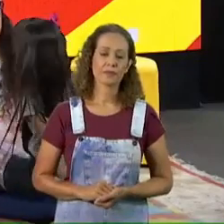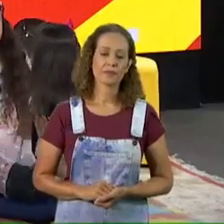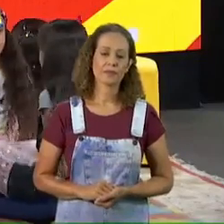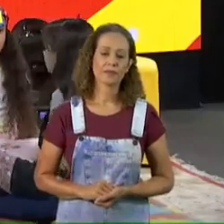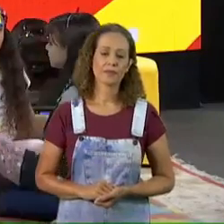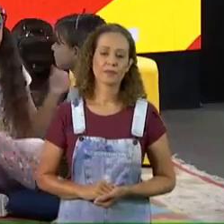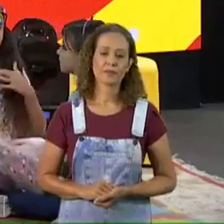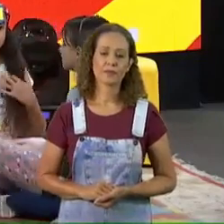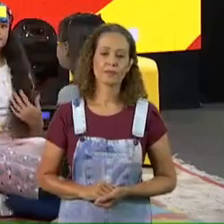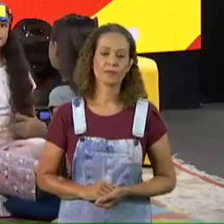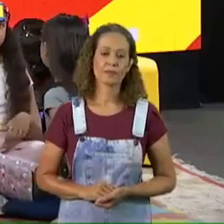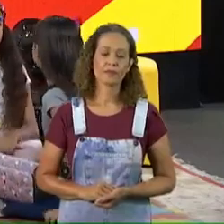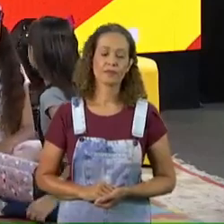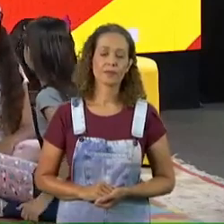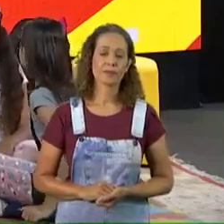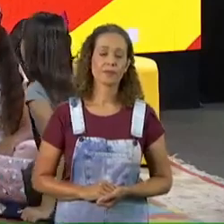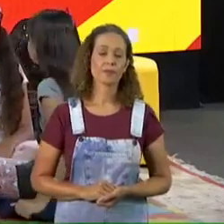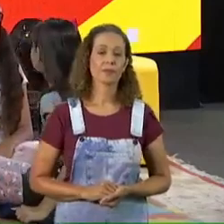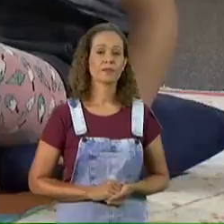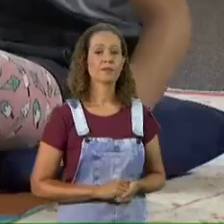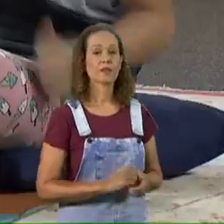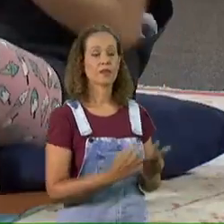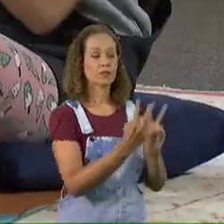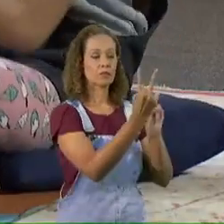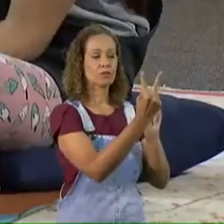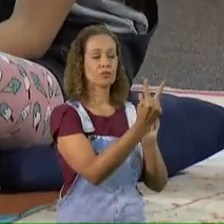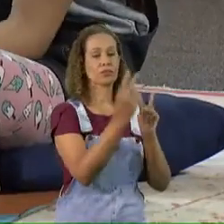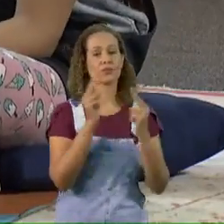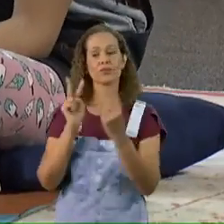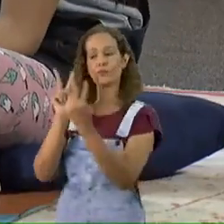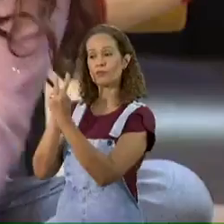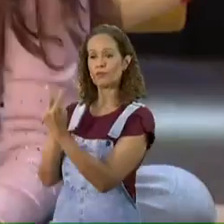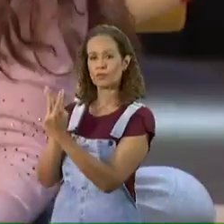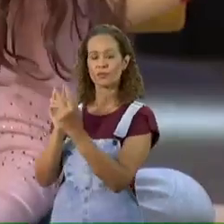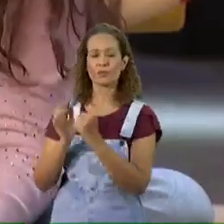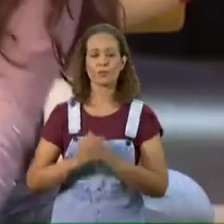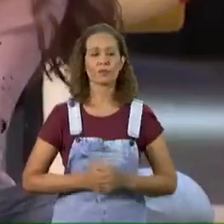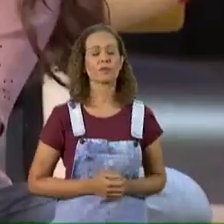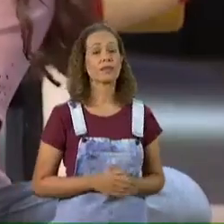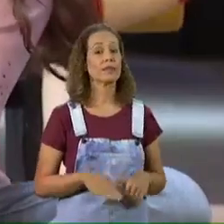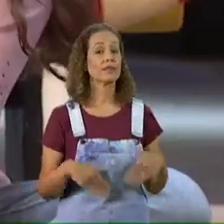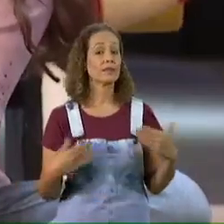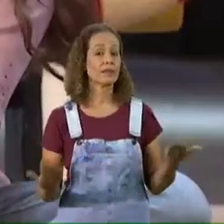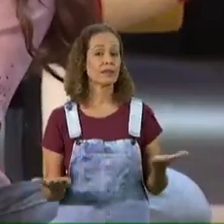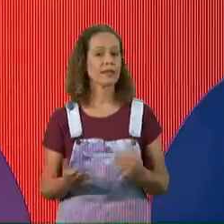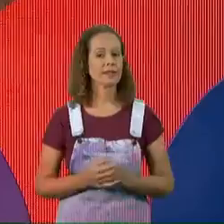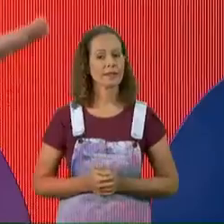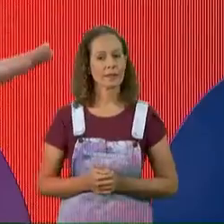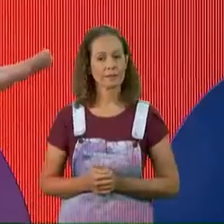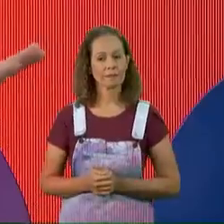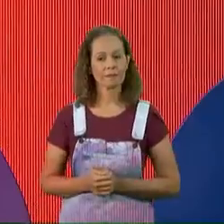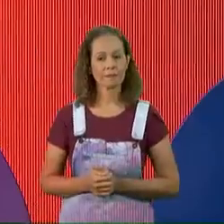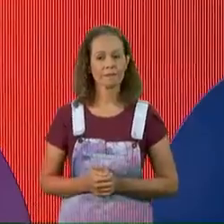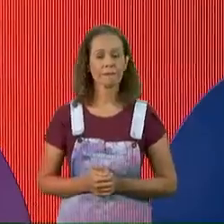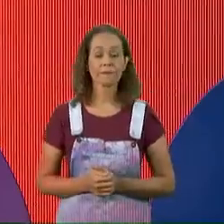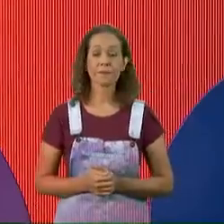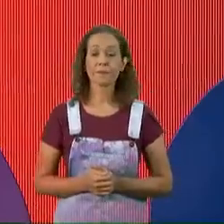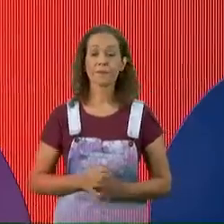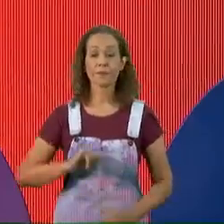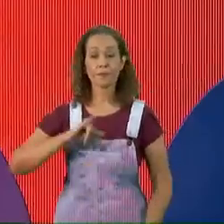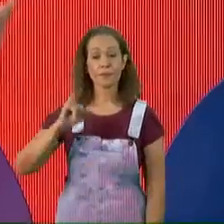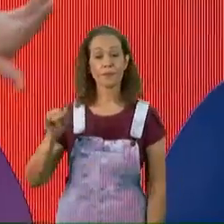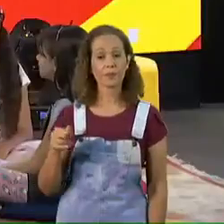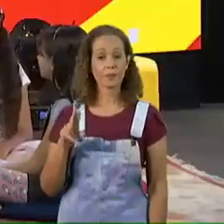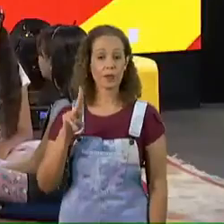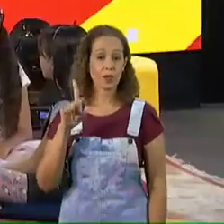Isso. Para vocês ficarem de frente assim uma para a outra. E aí, a Juju, né, a Júlia, vai pegar um